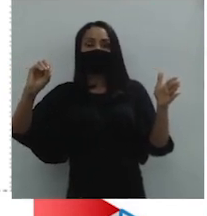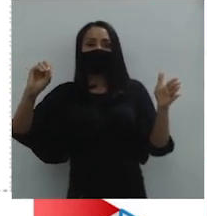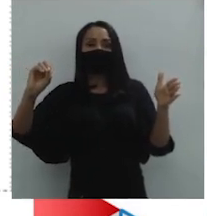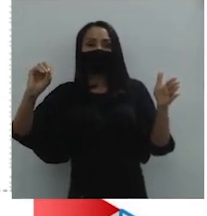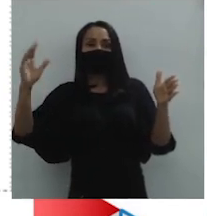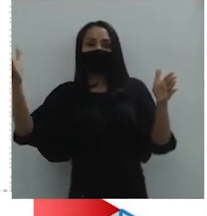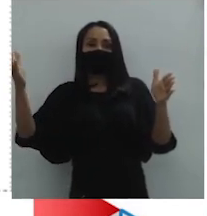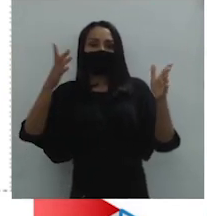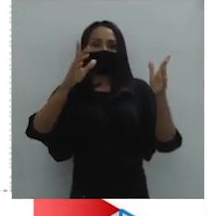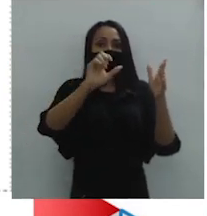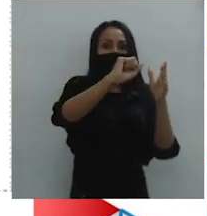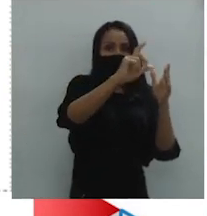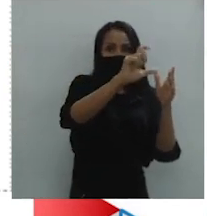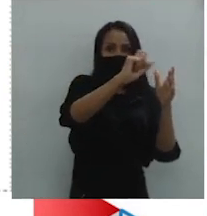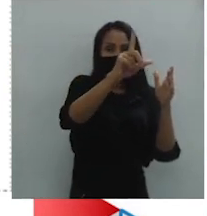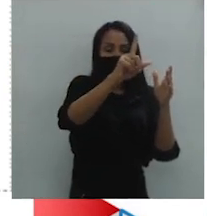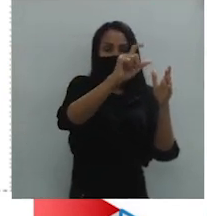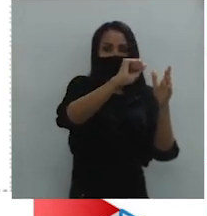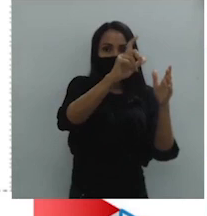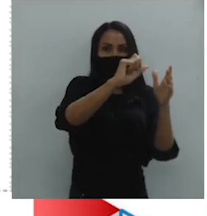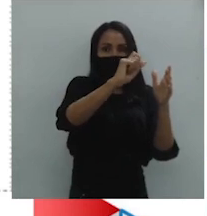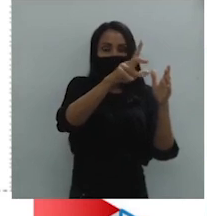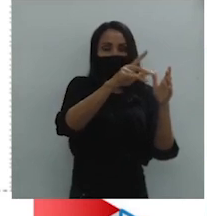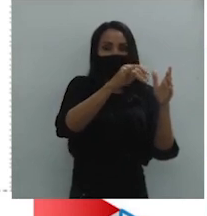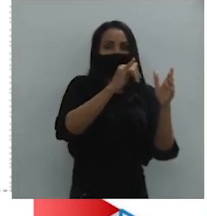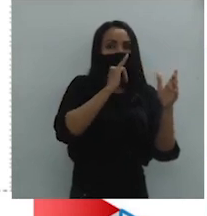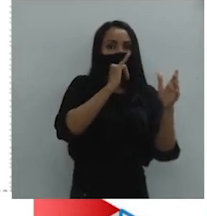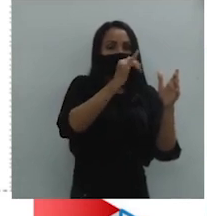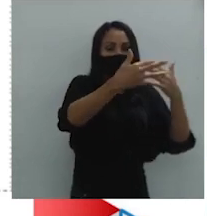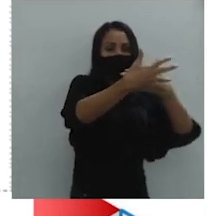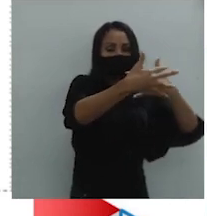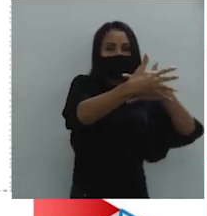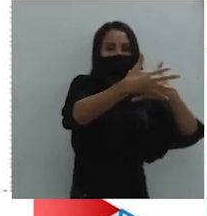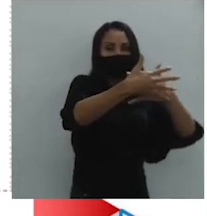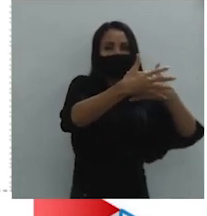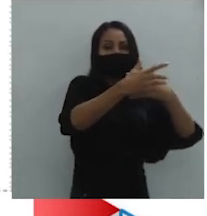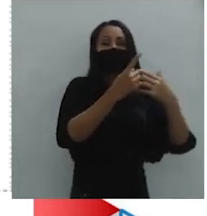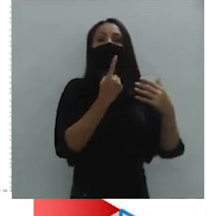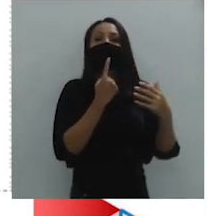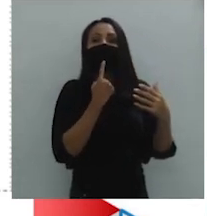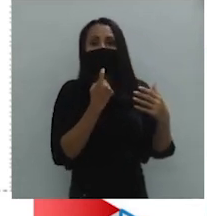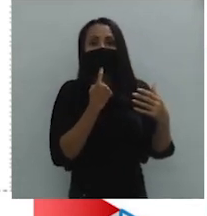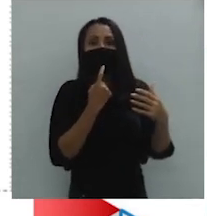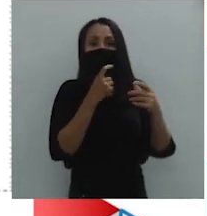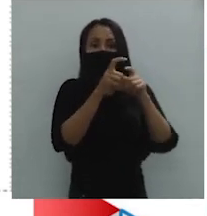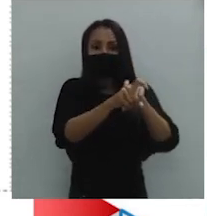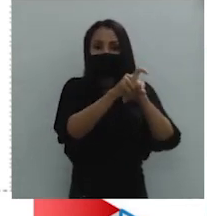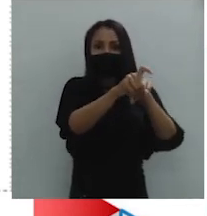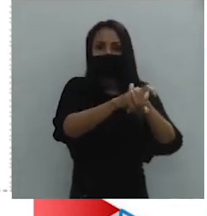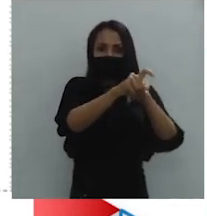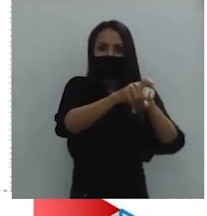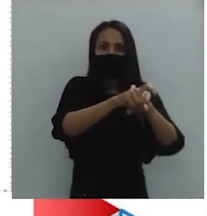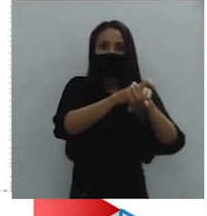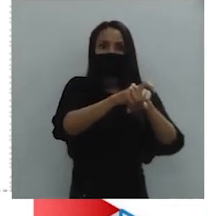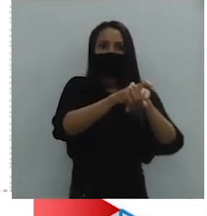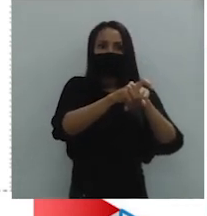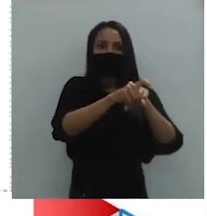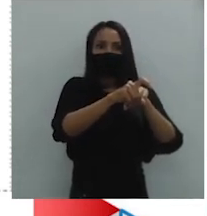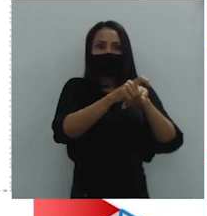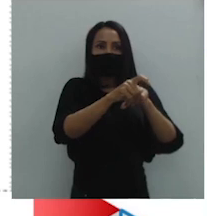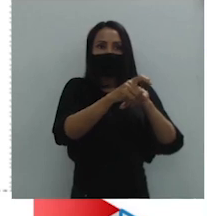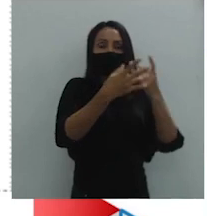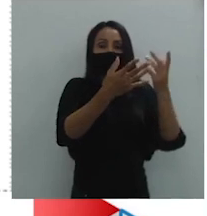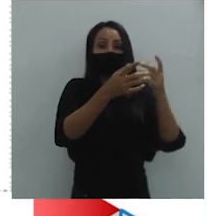o azulzinho ele representa o urbano e o vermelho o rural. Veja que